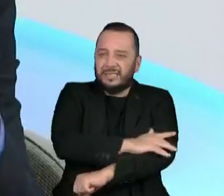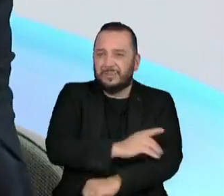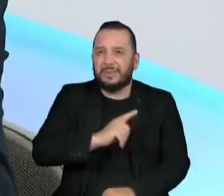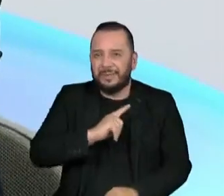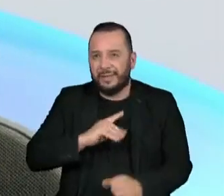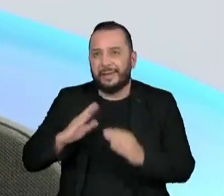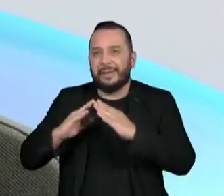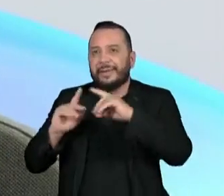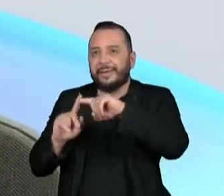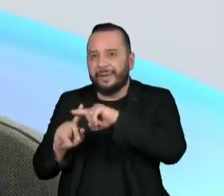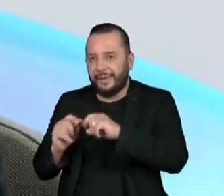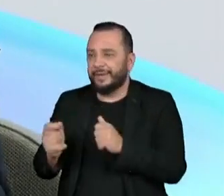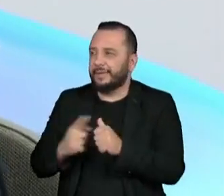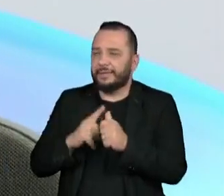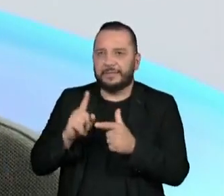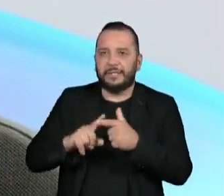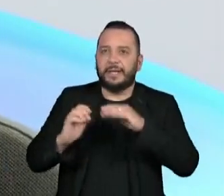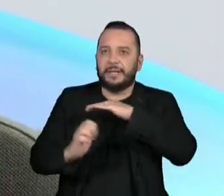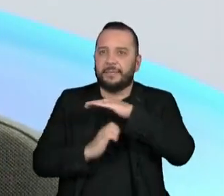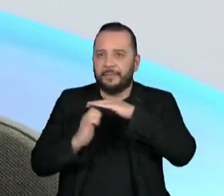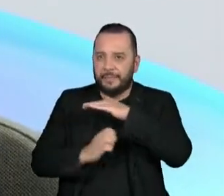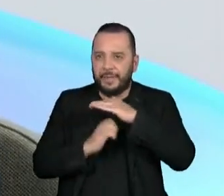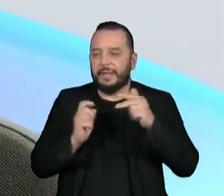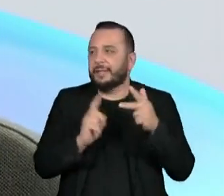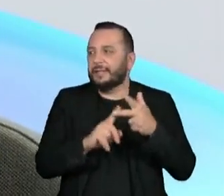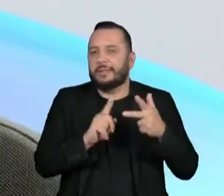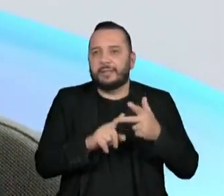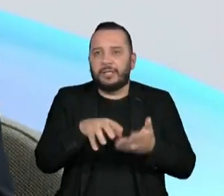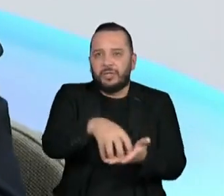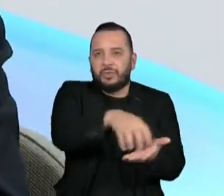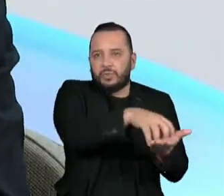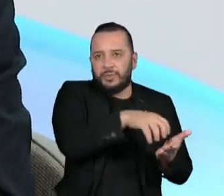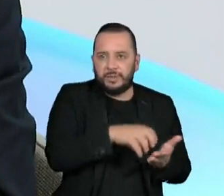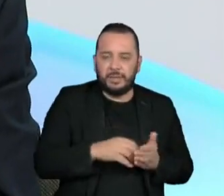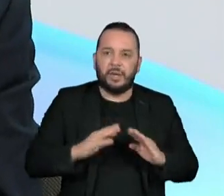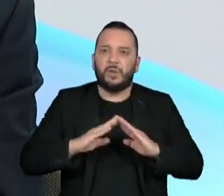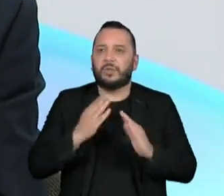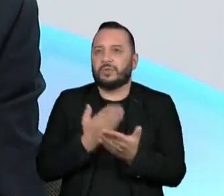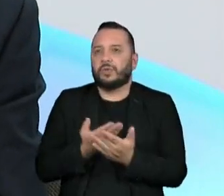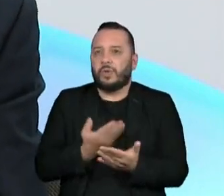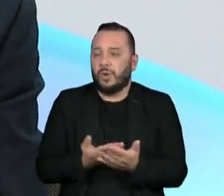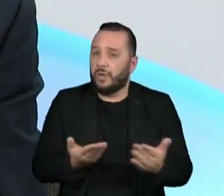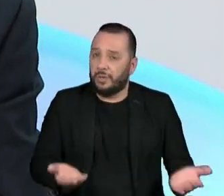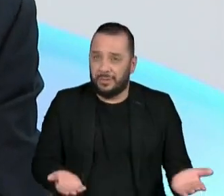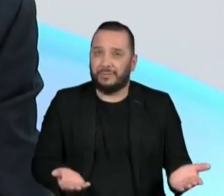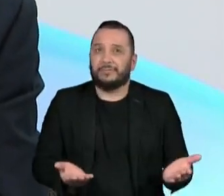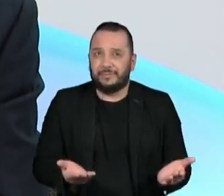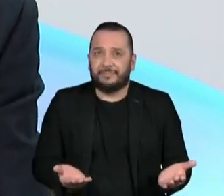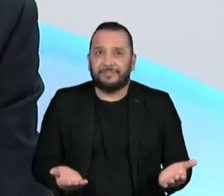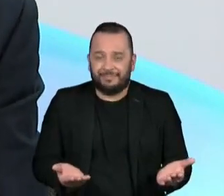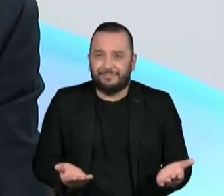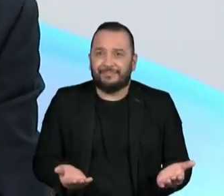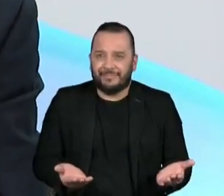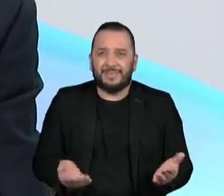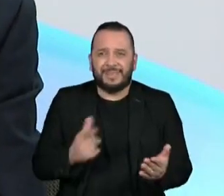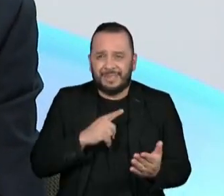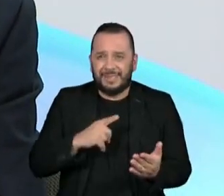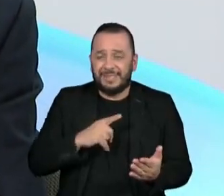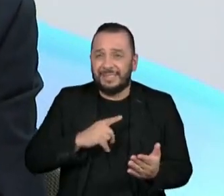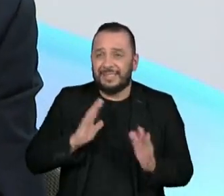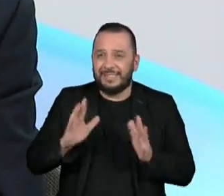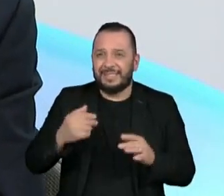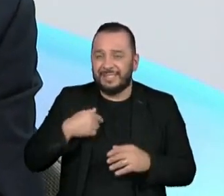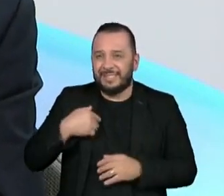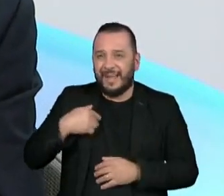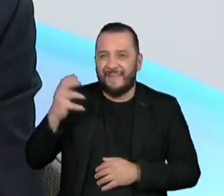os lugares tá na igreja tá nas nas empresas são as instituições a nas escolas ele não folha tão e sonhado